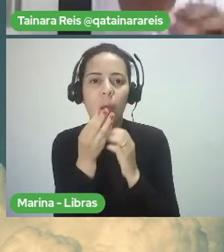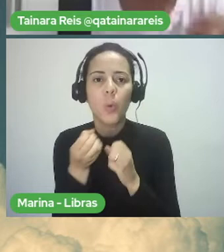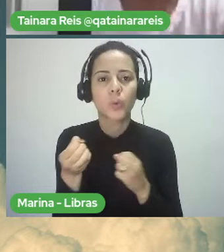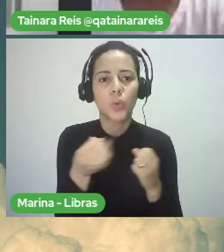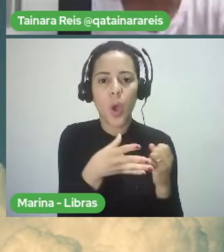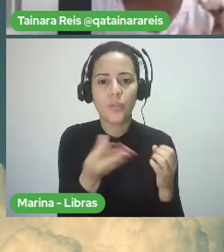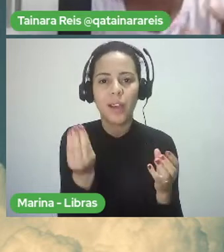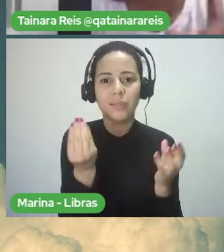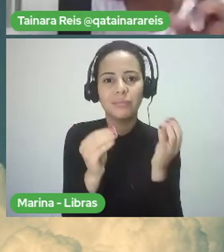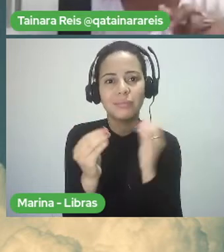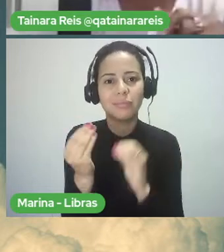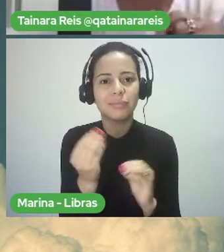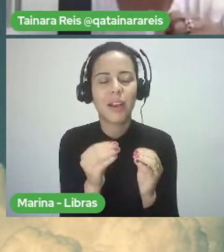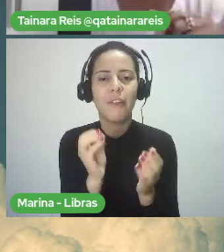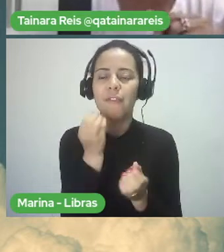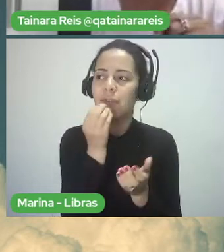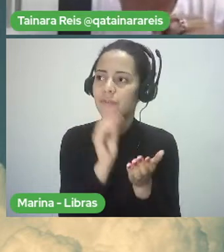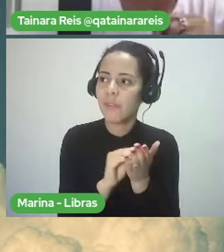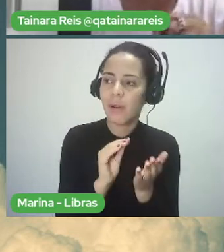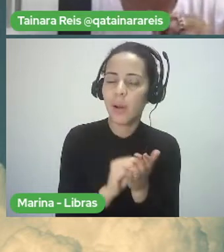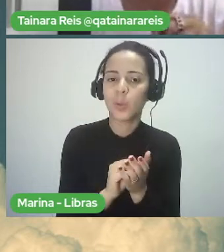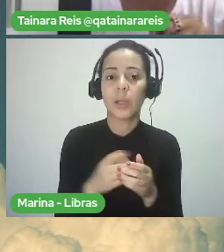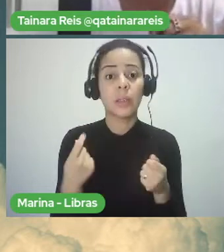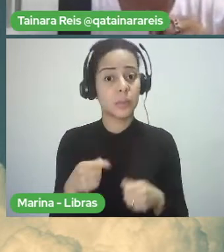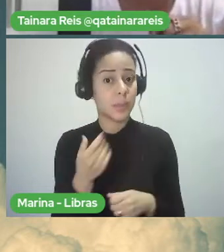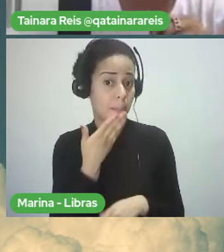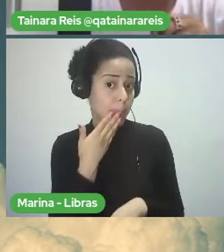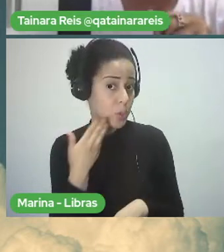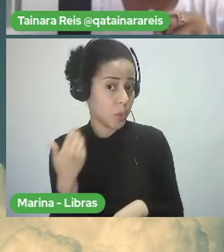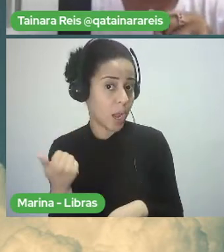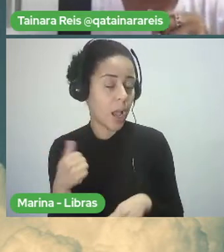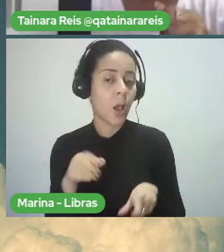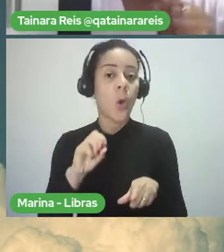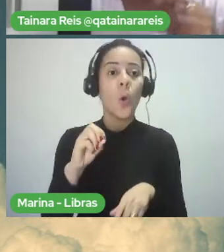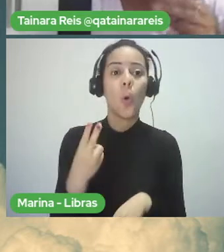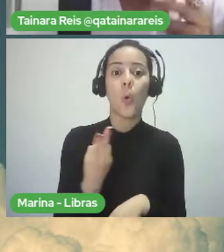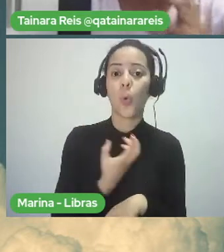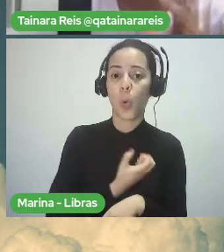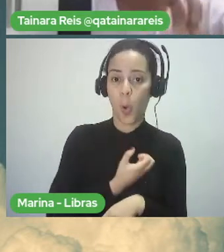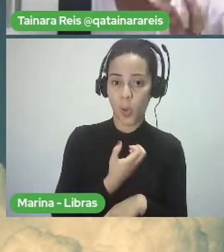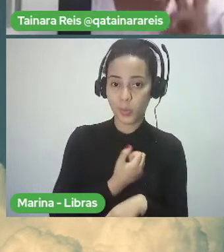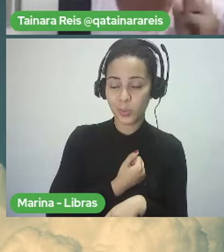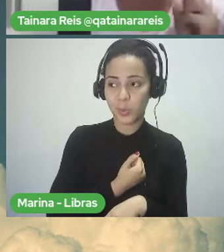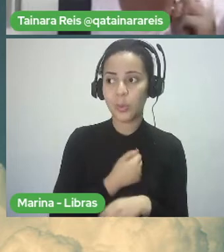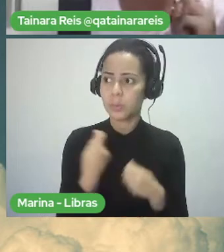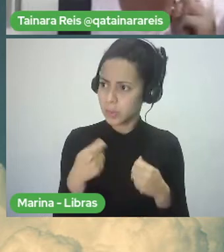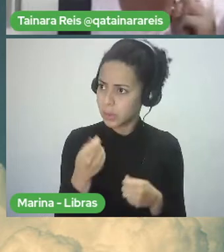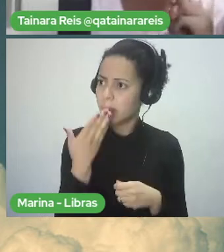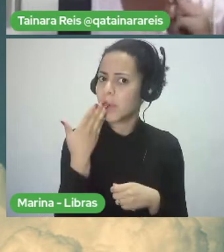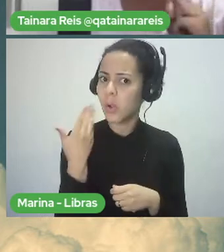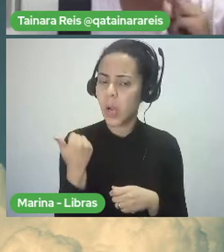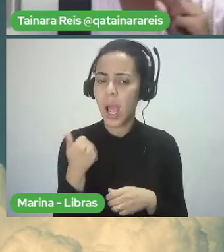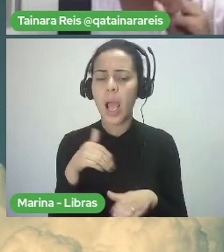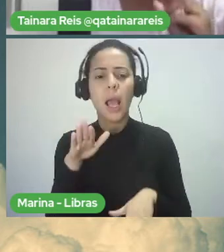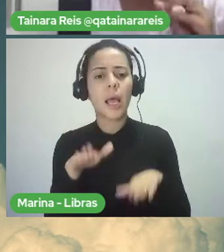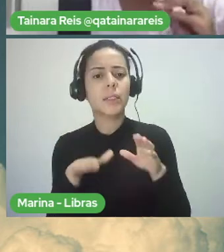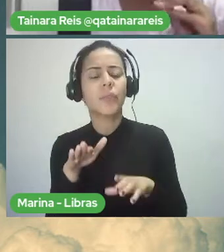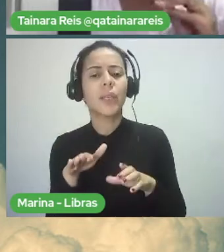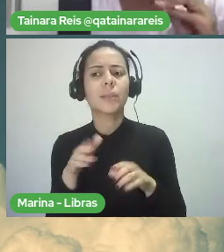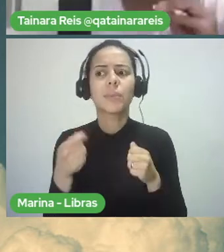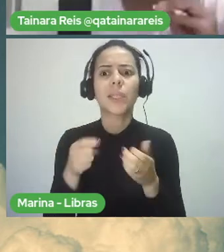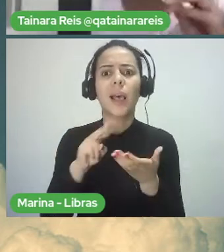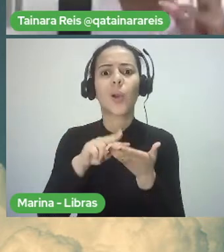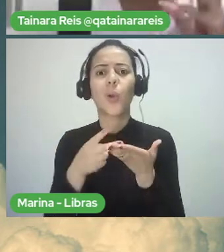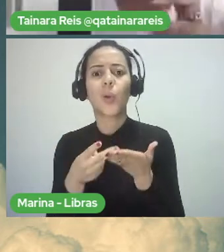alguma melhoria, pequena melhoria que poderia ser feita ali no código, né? Algum cenário de teste ficou faltando codificar, mas